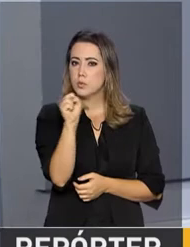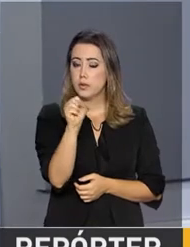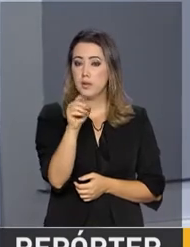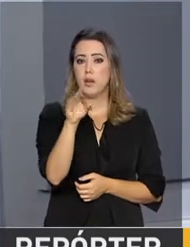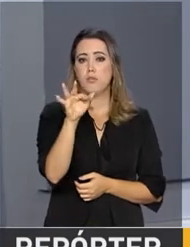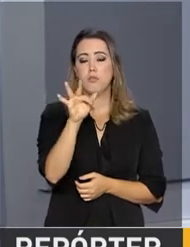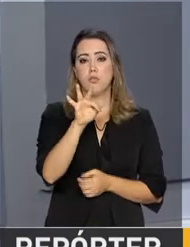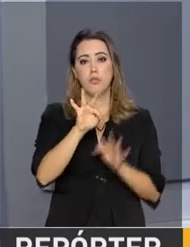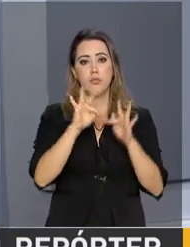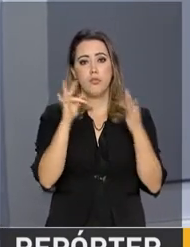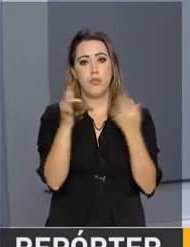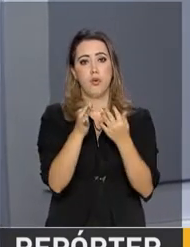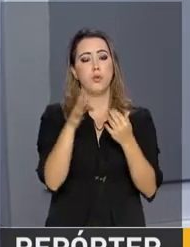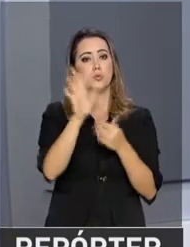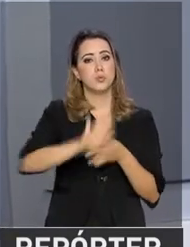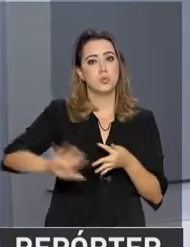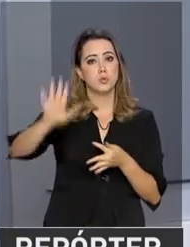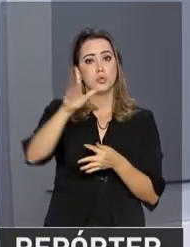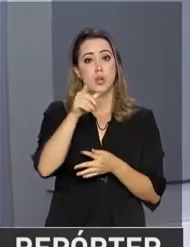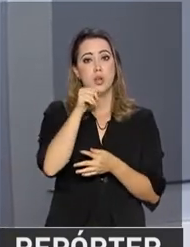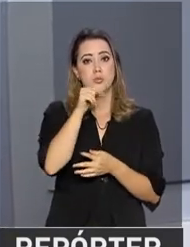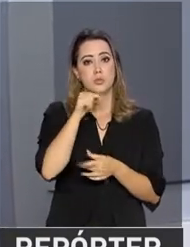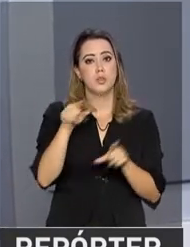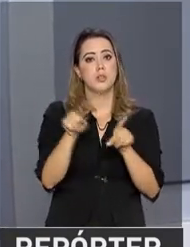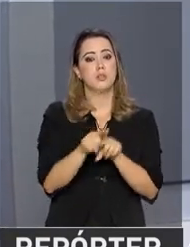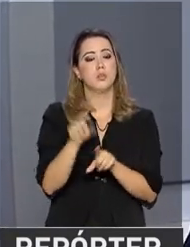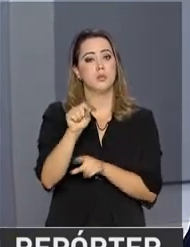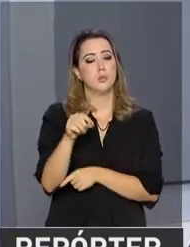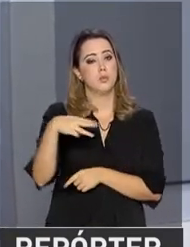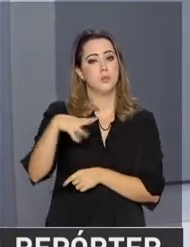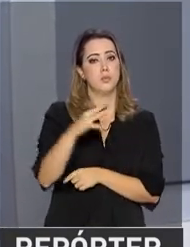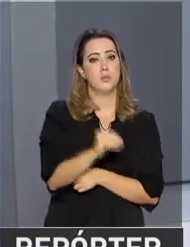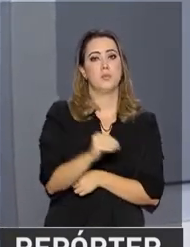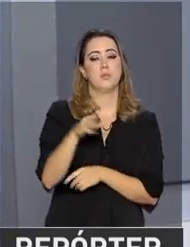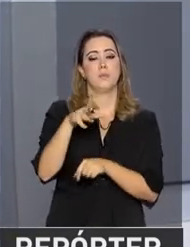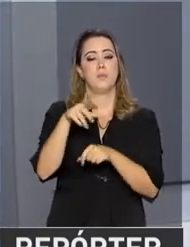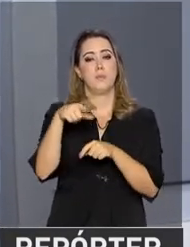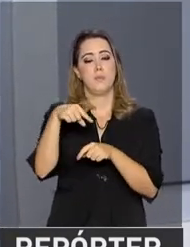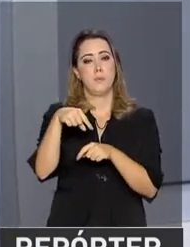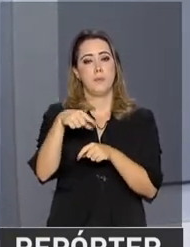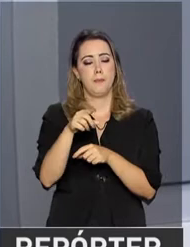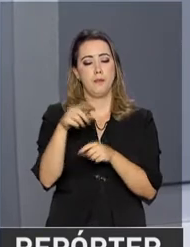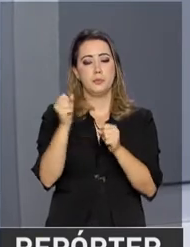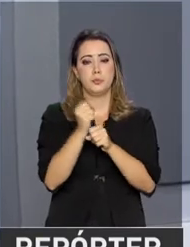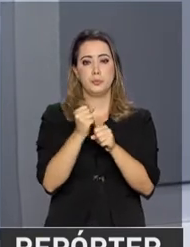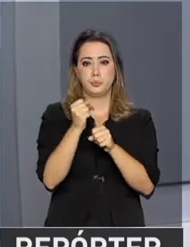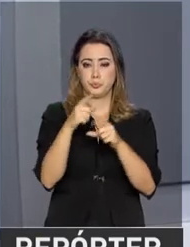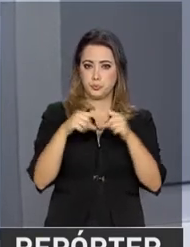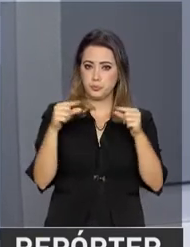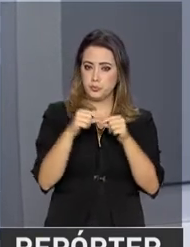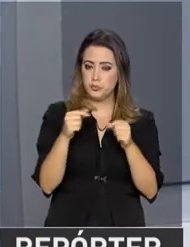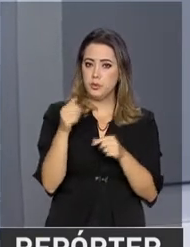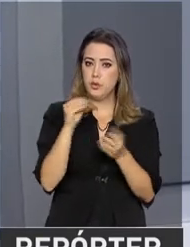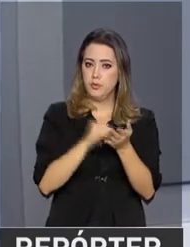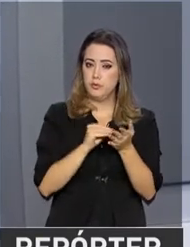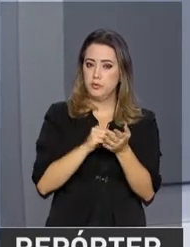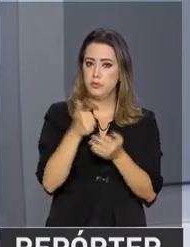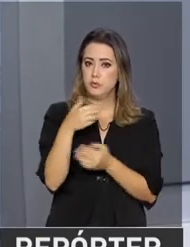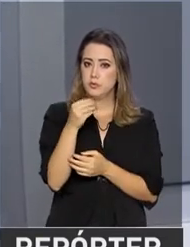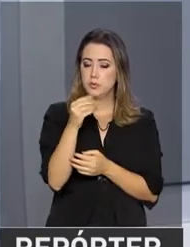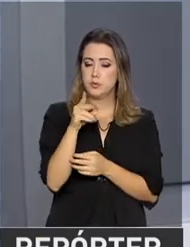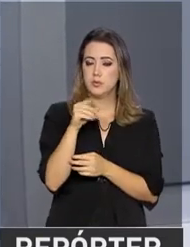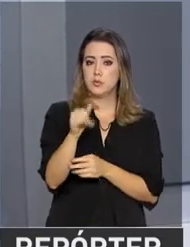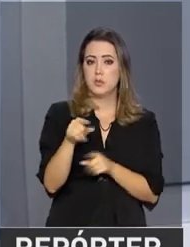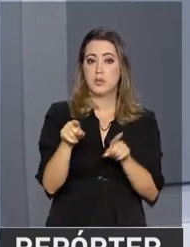Água, que será em março do ano que vem em Brasília. Faltam 100 dias. E hoje foi realizado no Rio de Janeiro um encontro preparatório